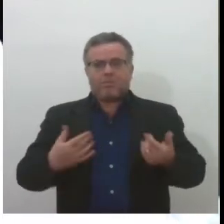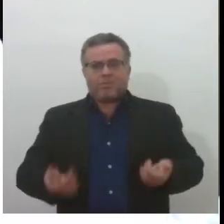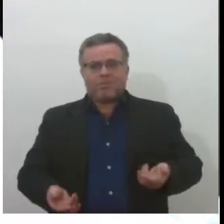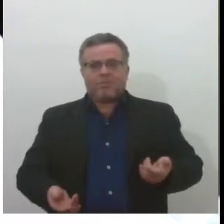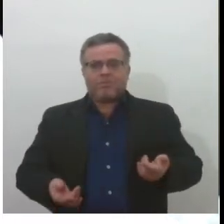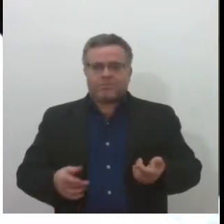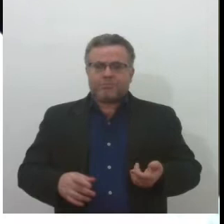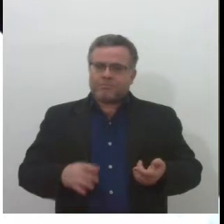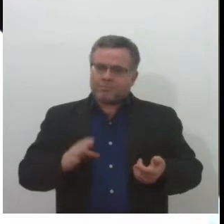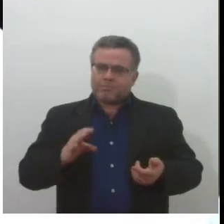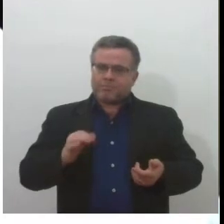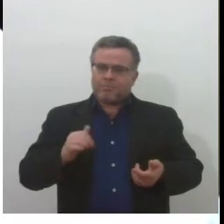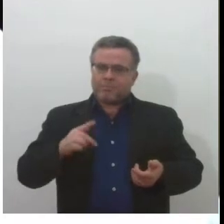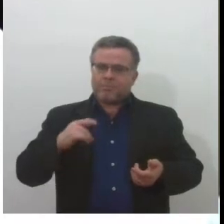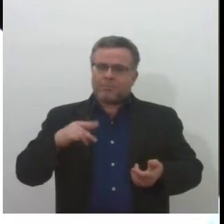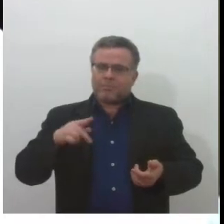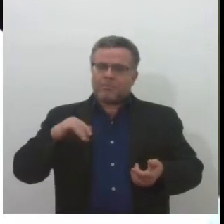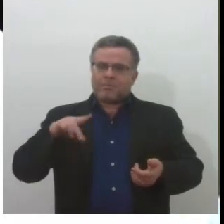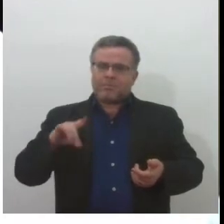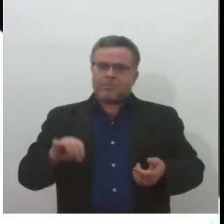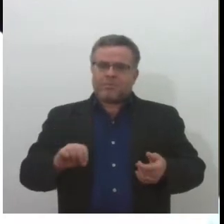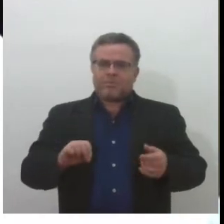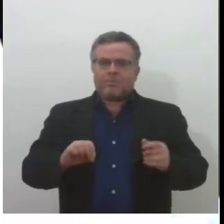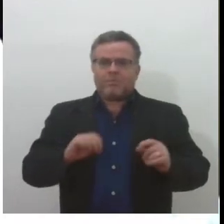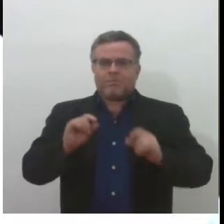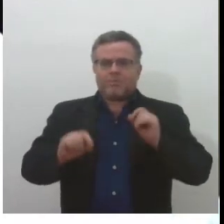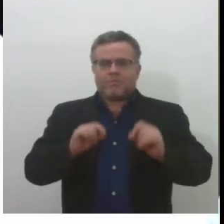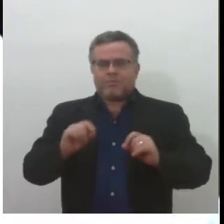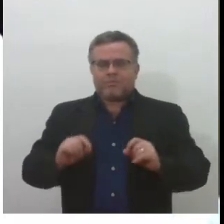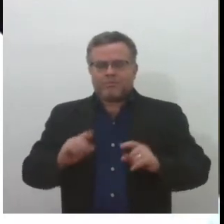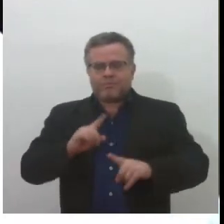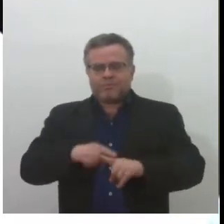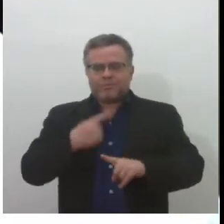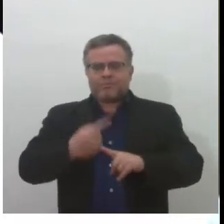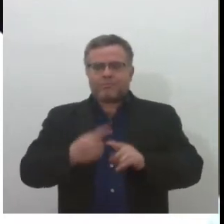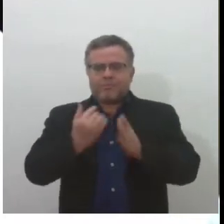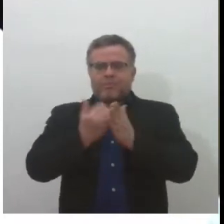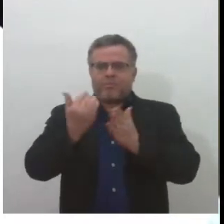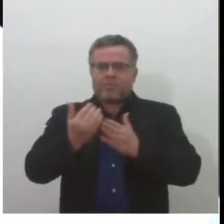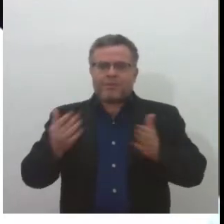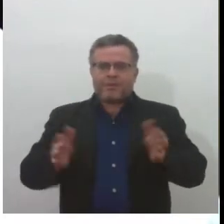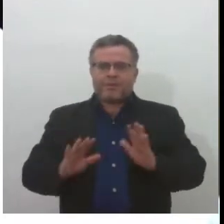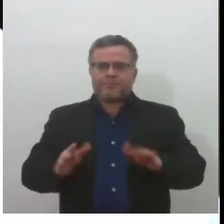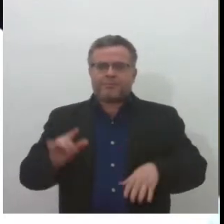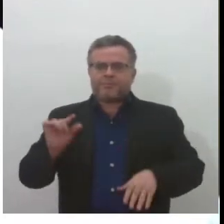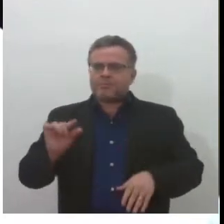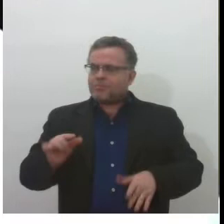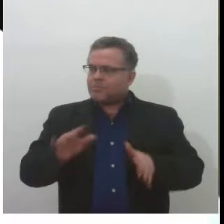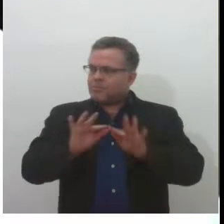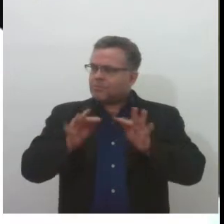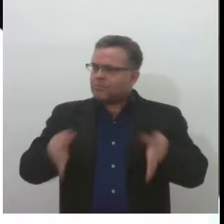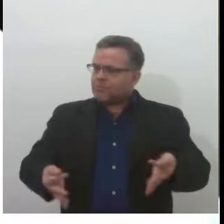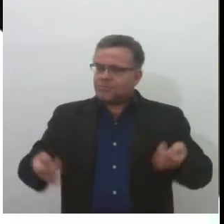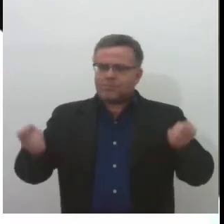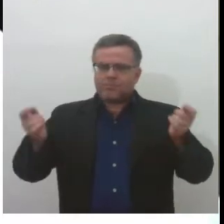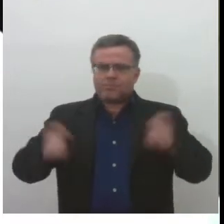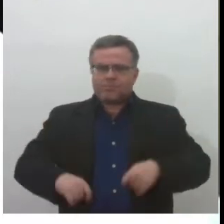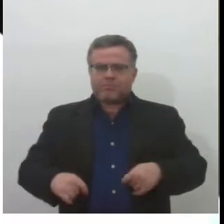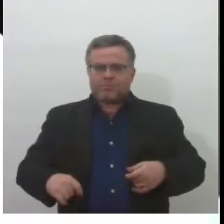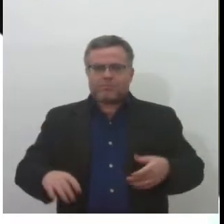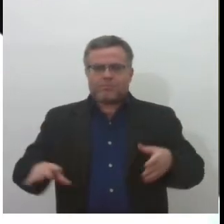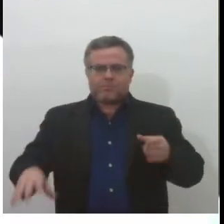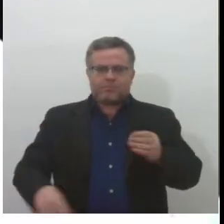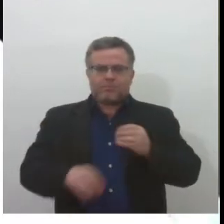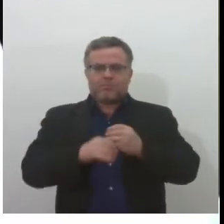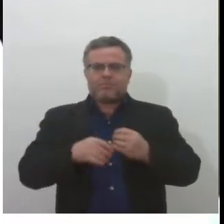com lipídios de certa forma não muito exagerado somente um pouco para poder fazer parte da composição